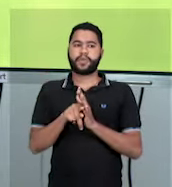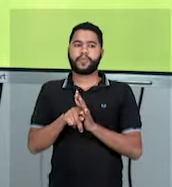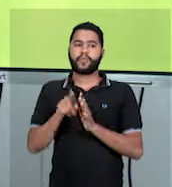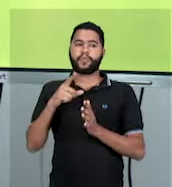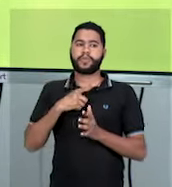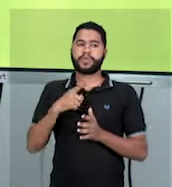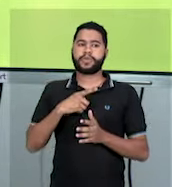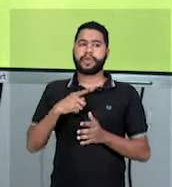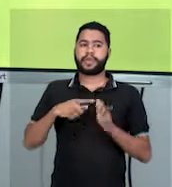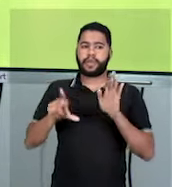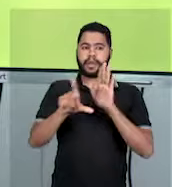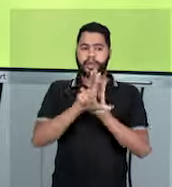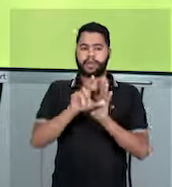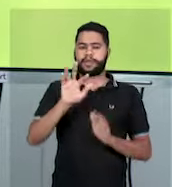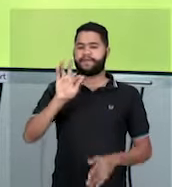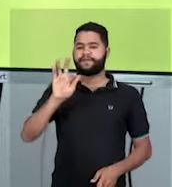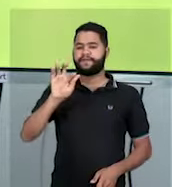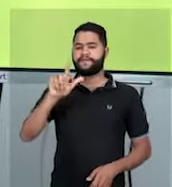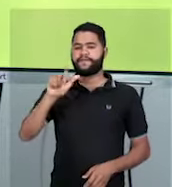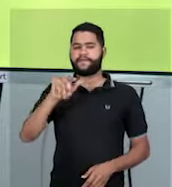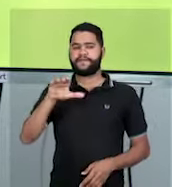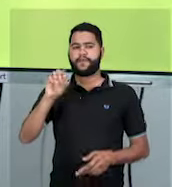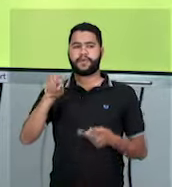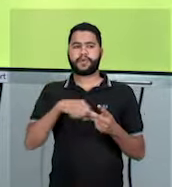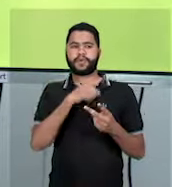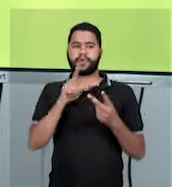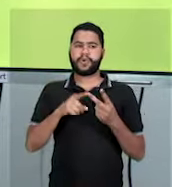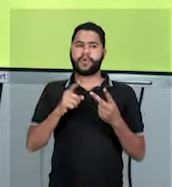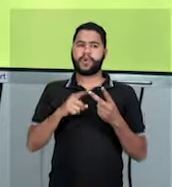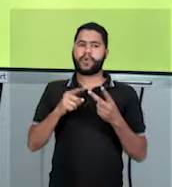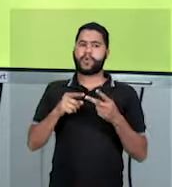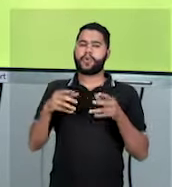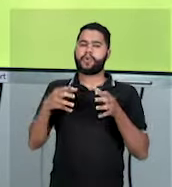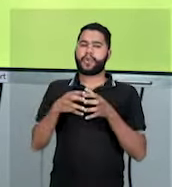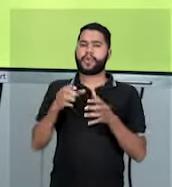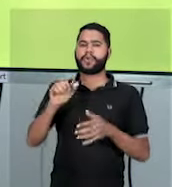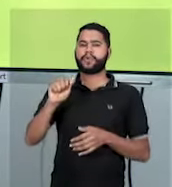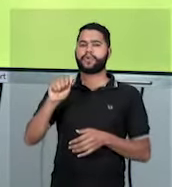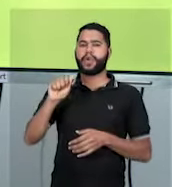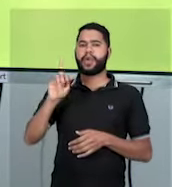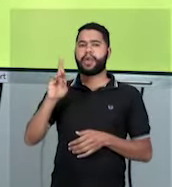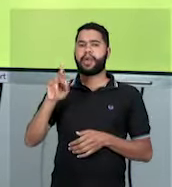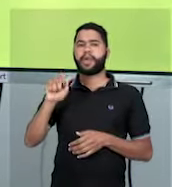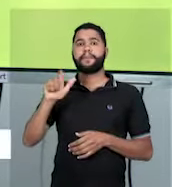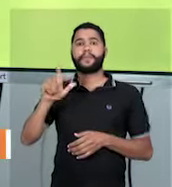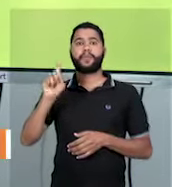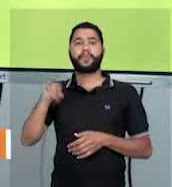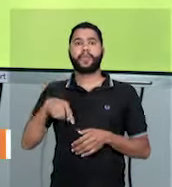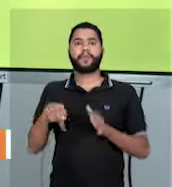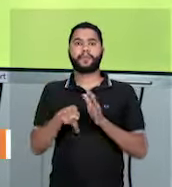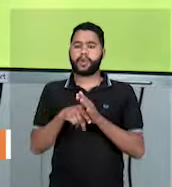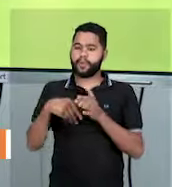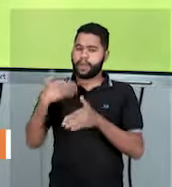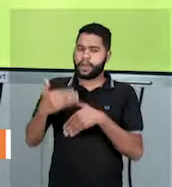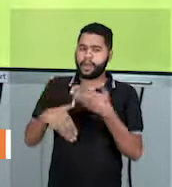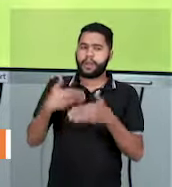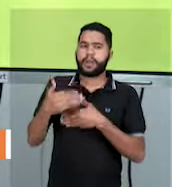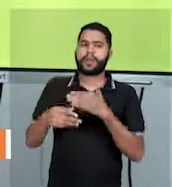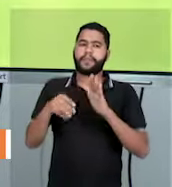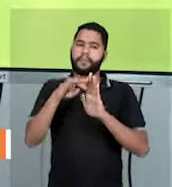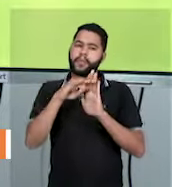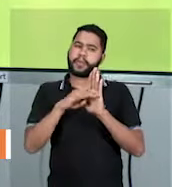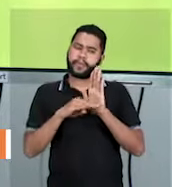Abril. Esses dois elementos, eles estão ligados a um crescimento da oposição ao